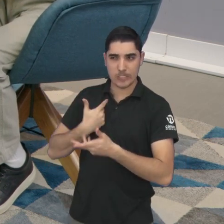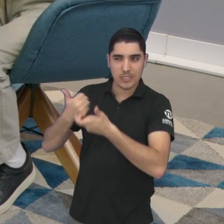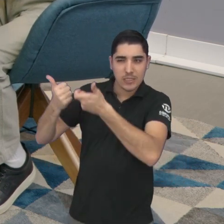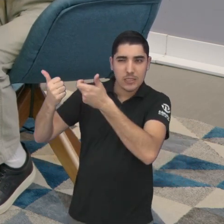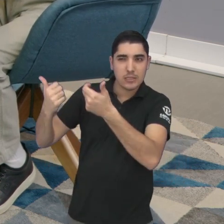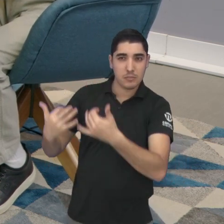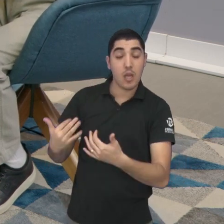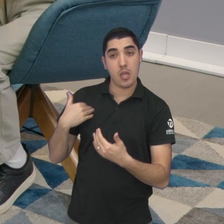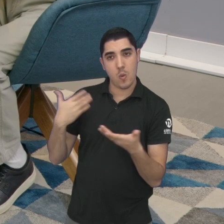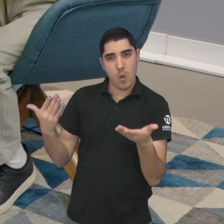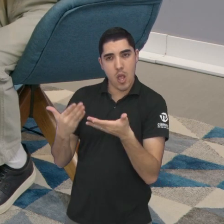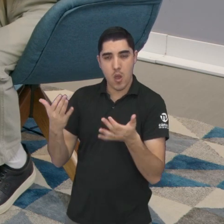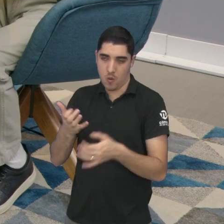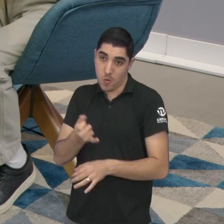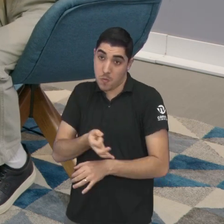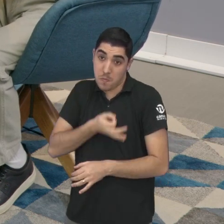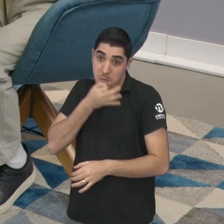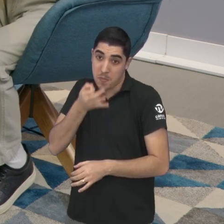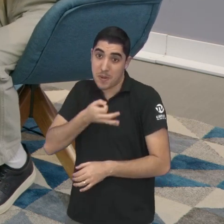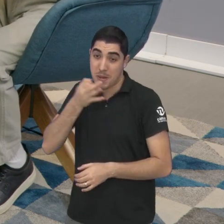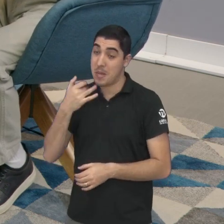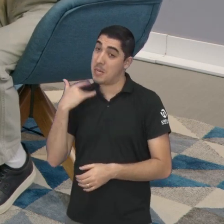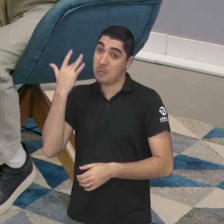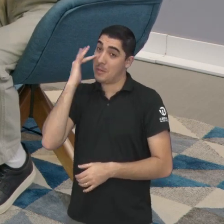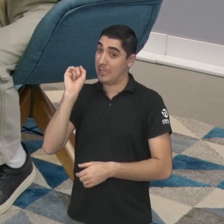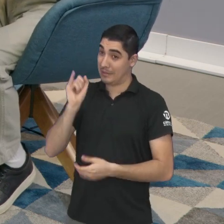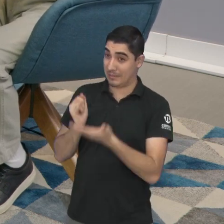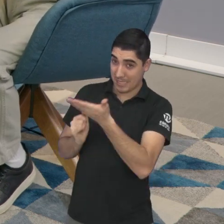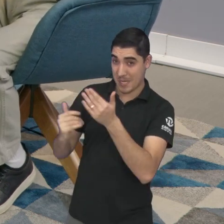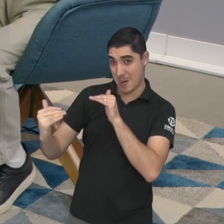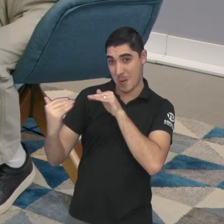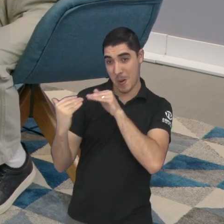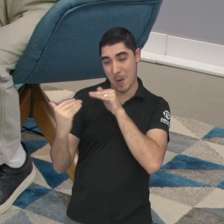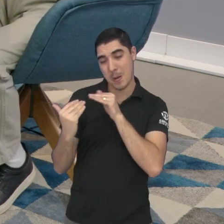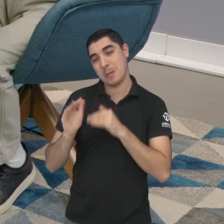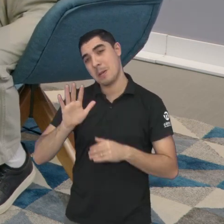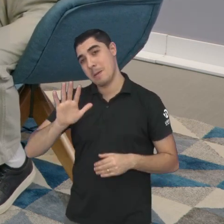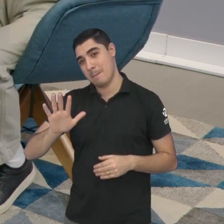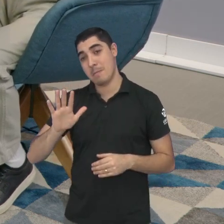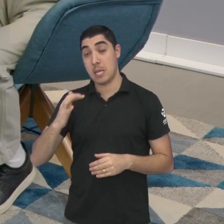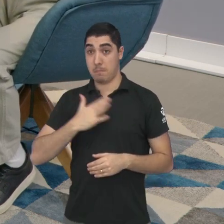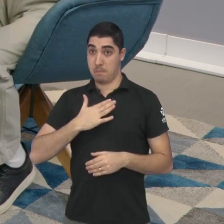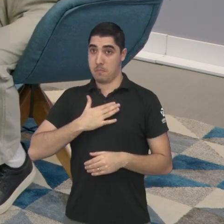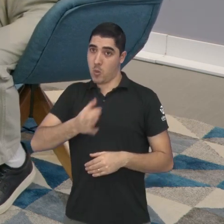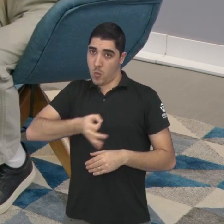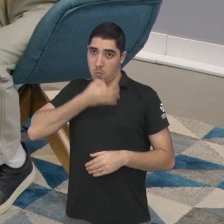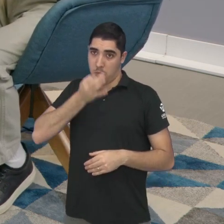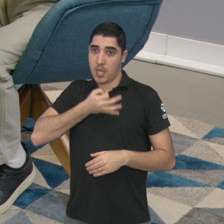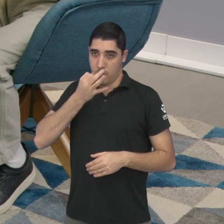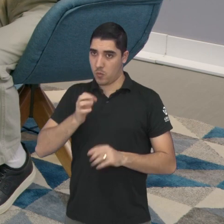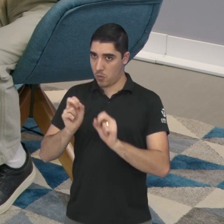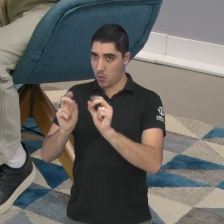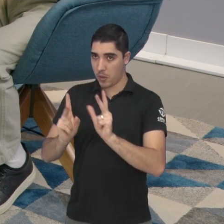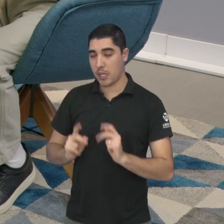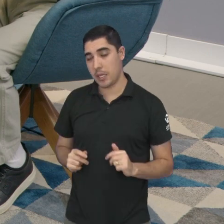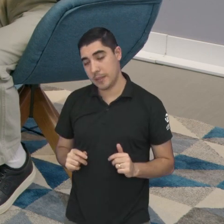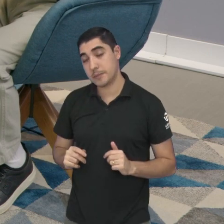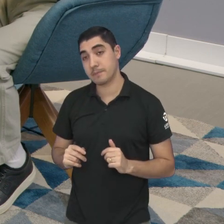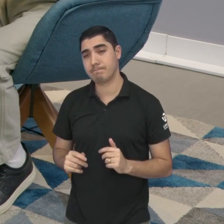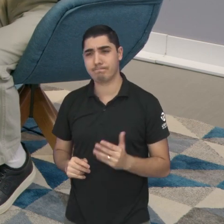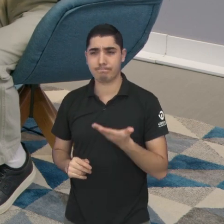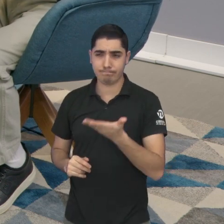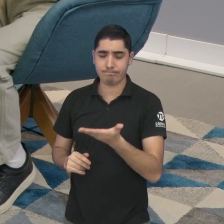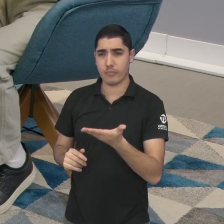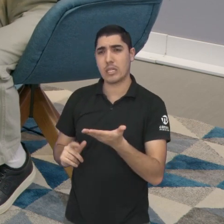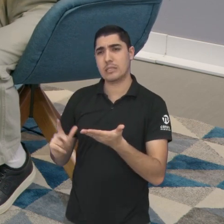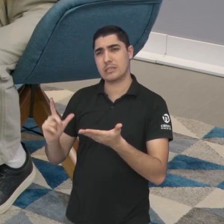vou fazer um comentário, não sei se o Paulo vai concordar, né, mas é uma opinião minha. Né? De tudo isso